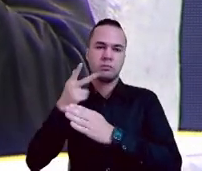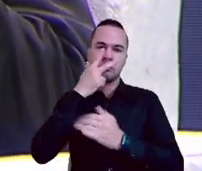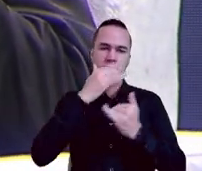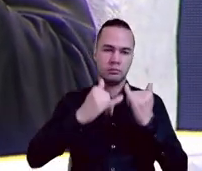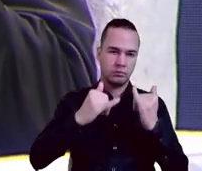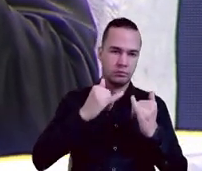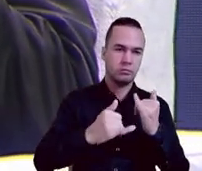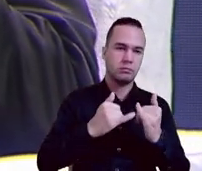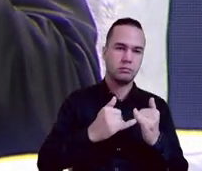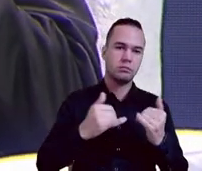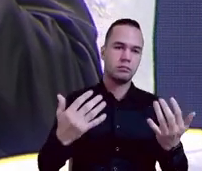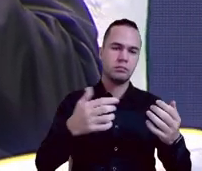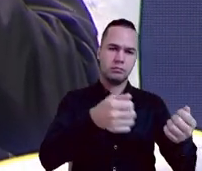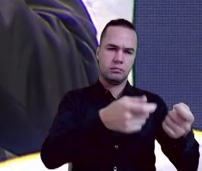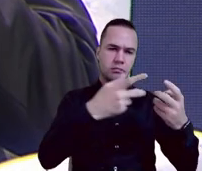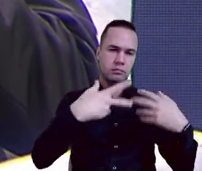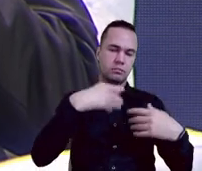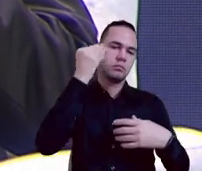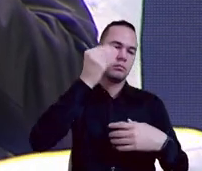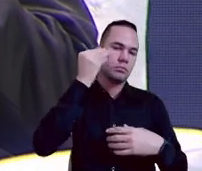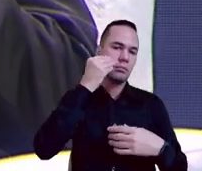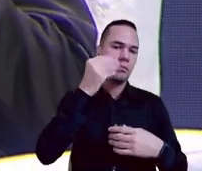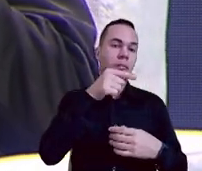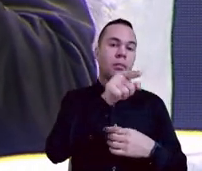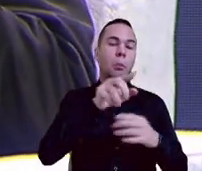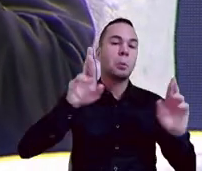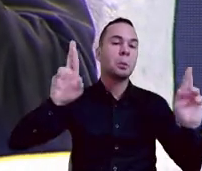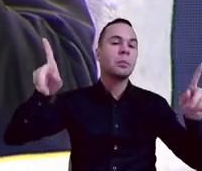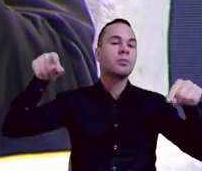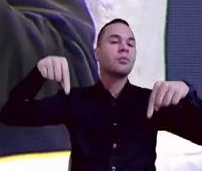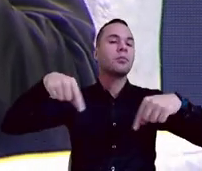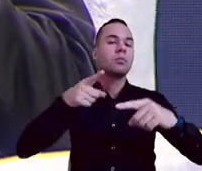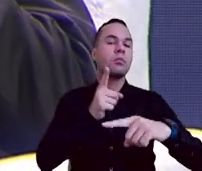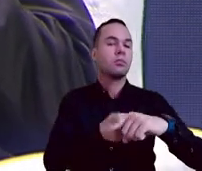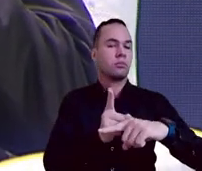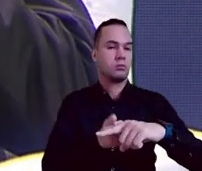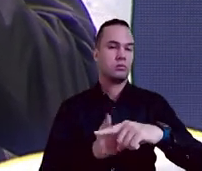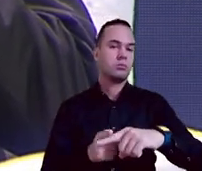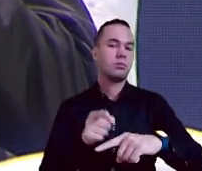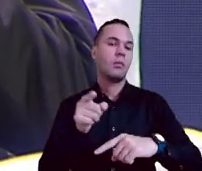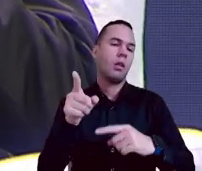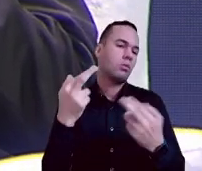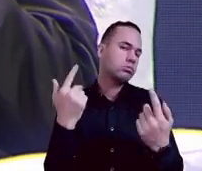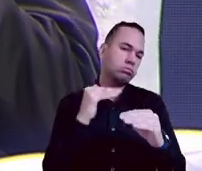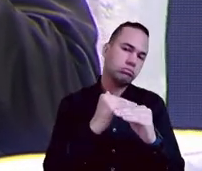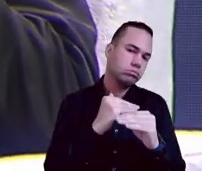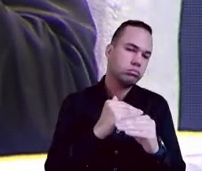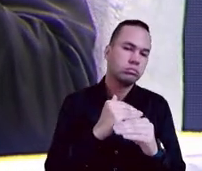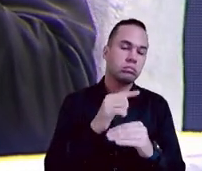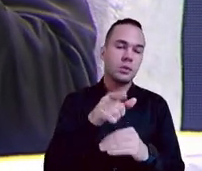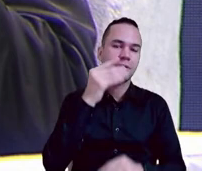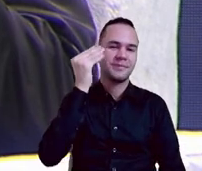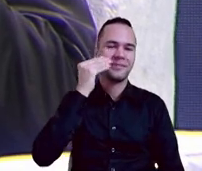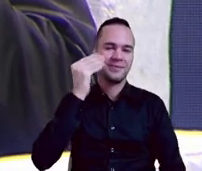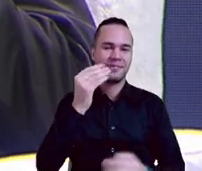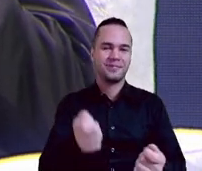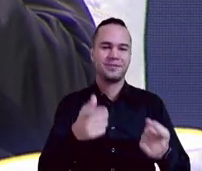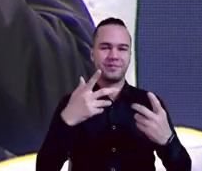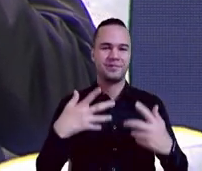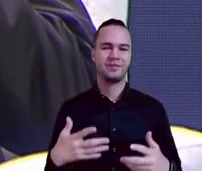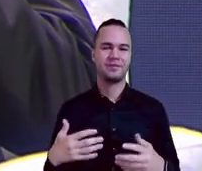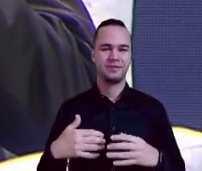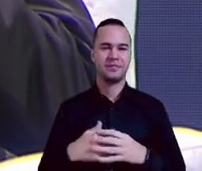conta um pouco pra gente o que que esse ciclo tem de diferente dos demais né você tem muita semelhança e o que que a sua experiência traz pode